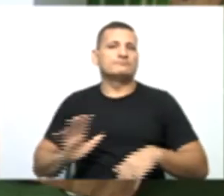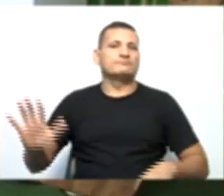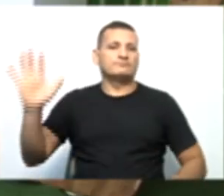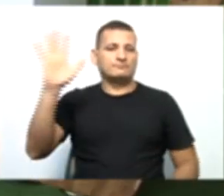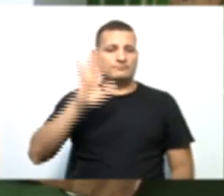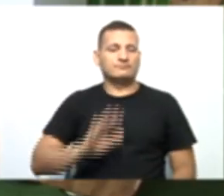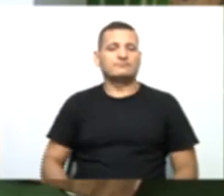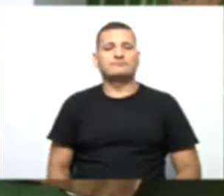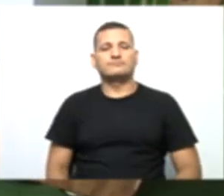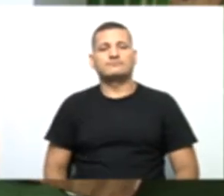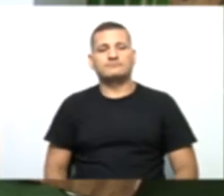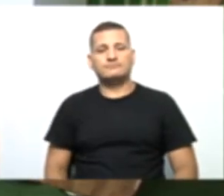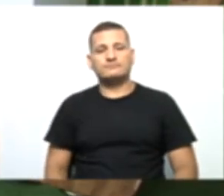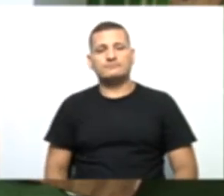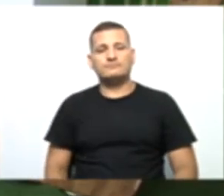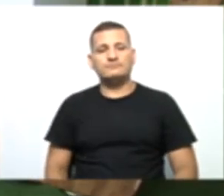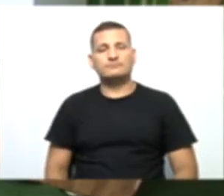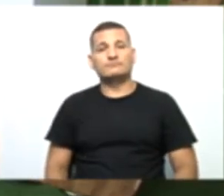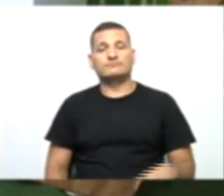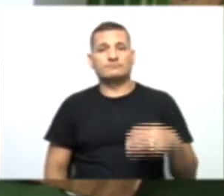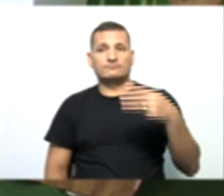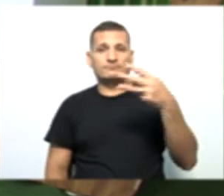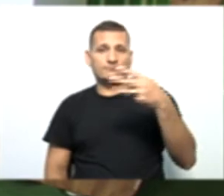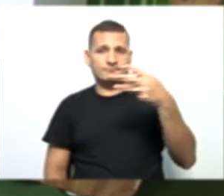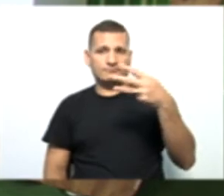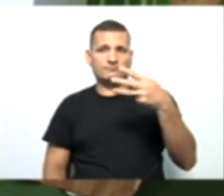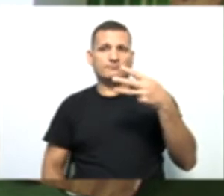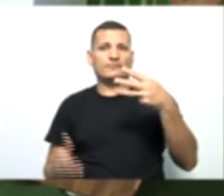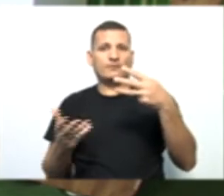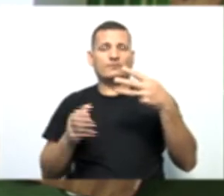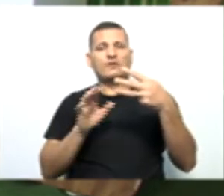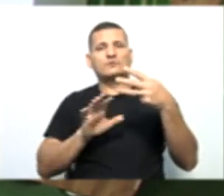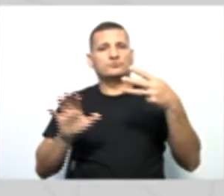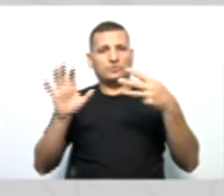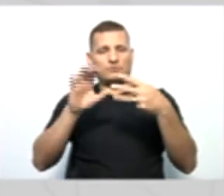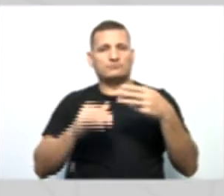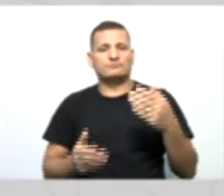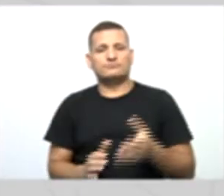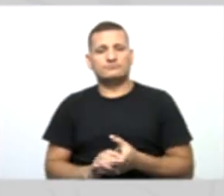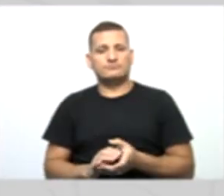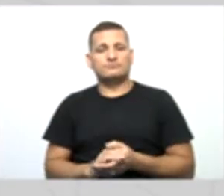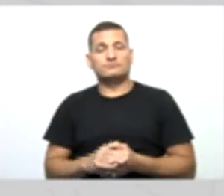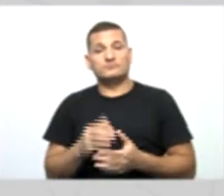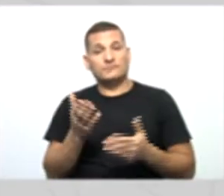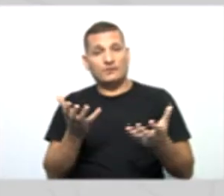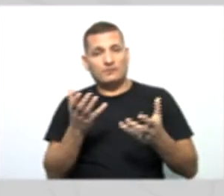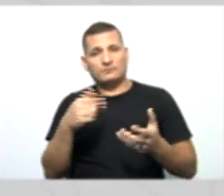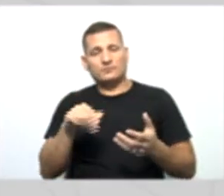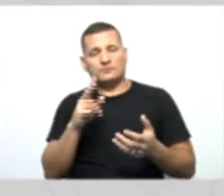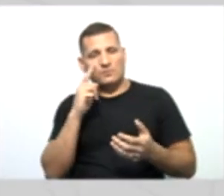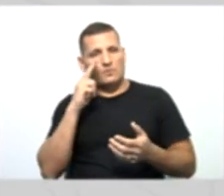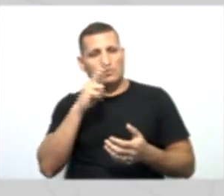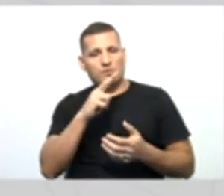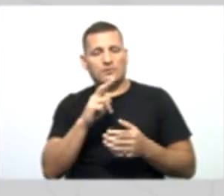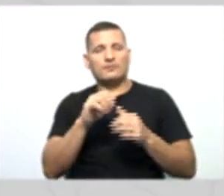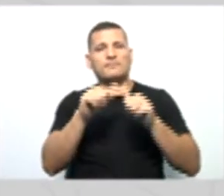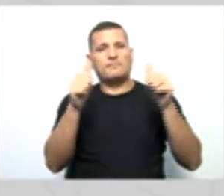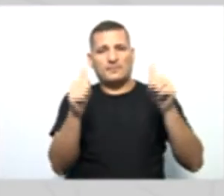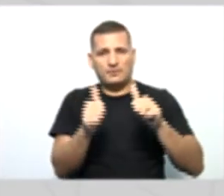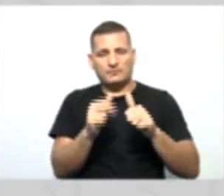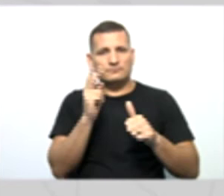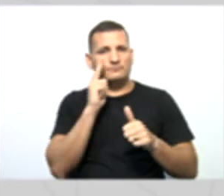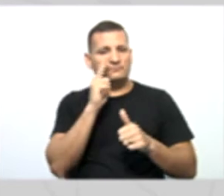Professor, então a gente vai para a terceira região, né? Só para a gente adiantar, gostaria que vocês olhassem essas imagens. Na